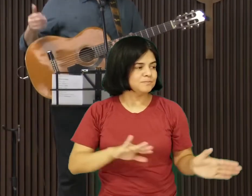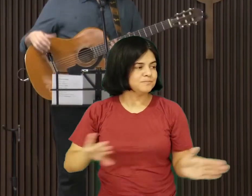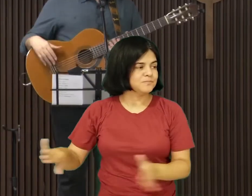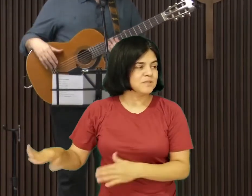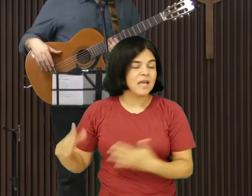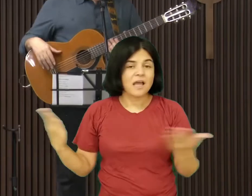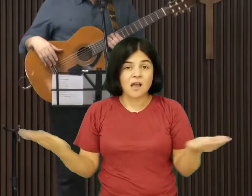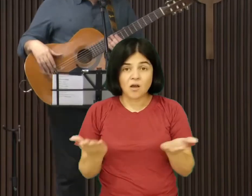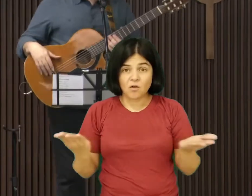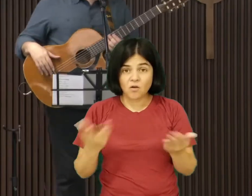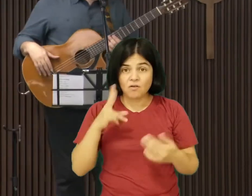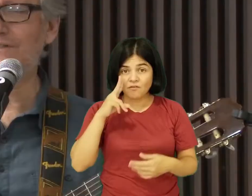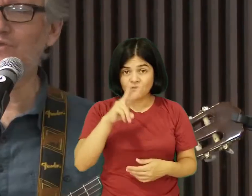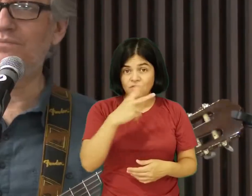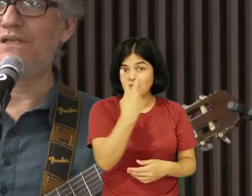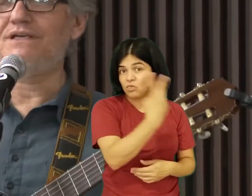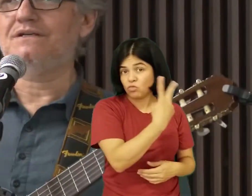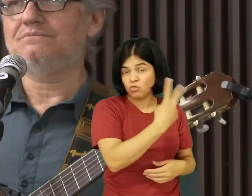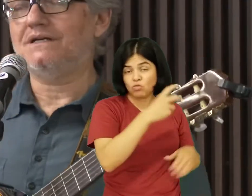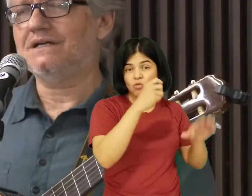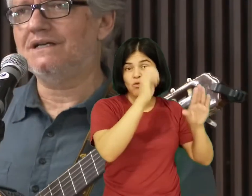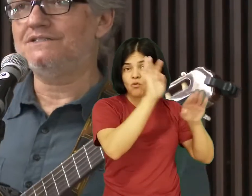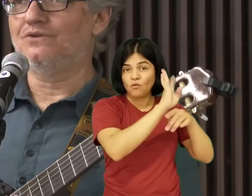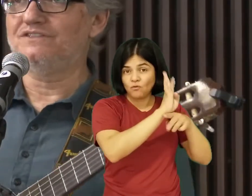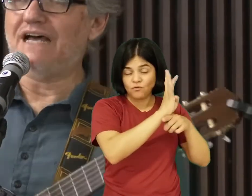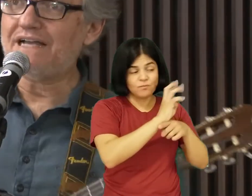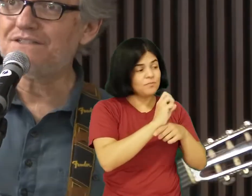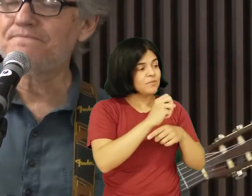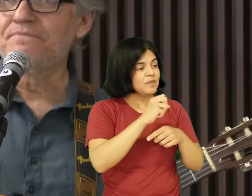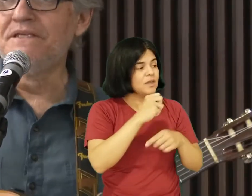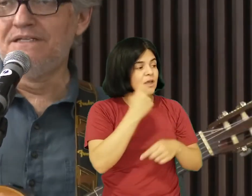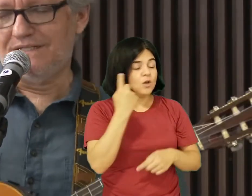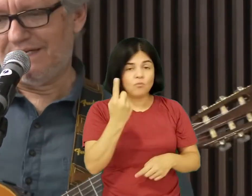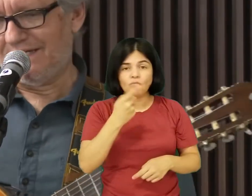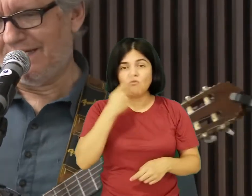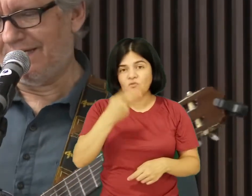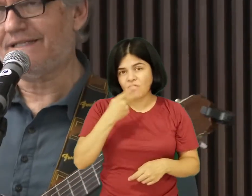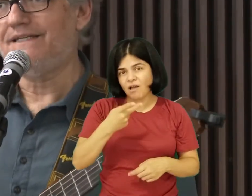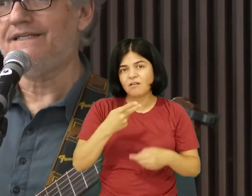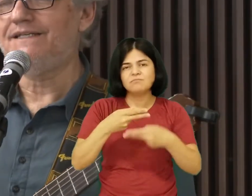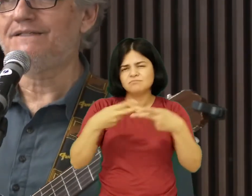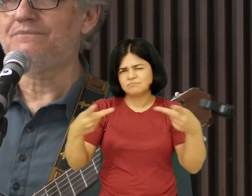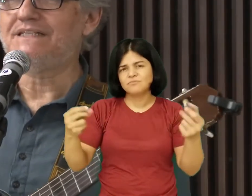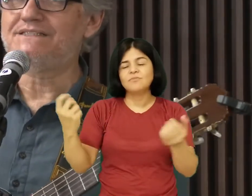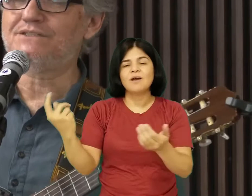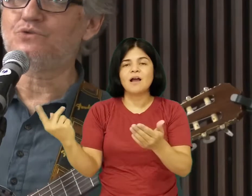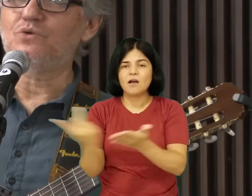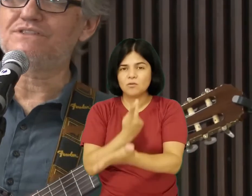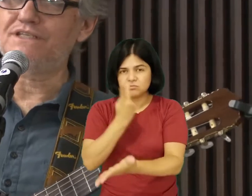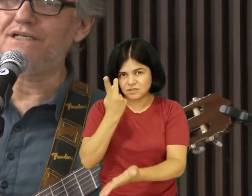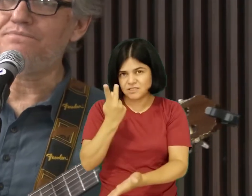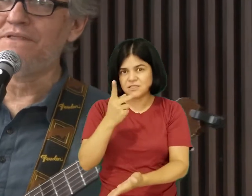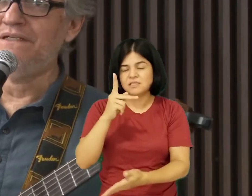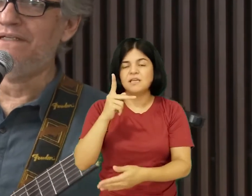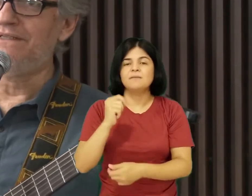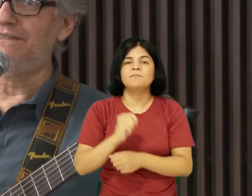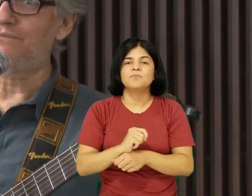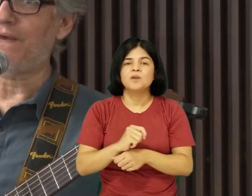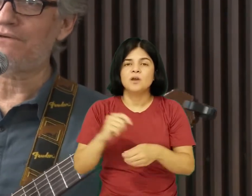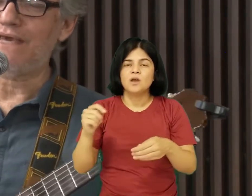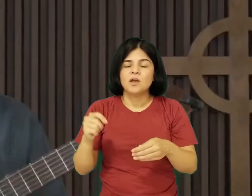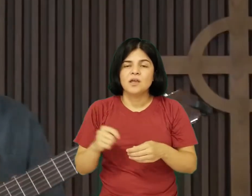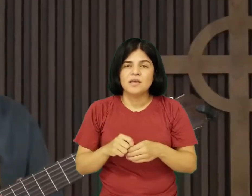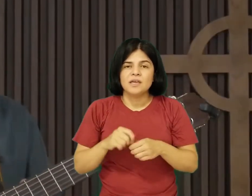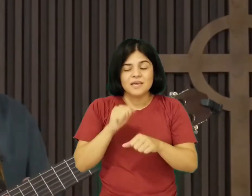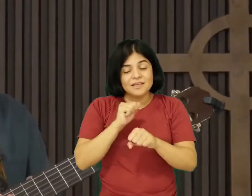vídeos, e um deles fala sobre uma grande novidade, que uma decisão do conselho, e